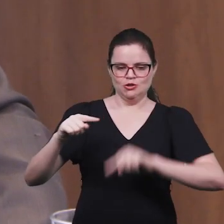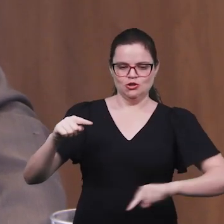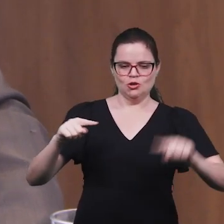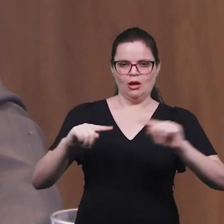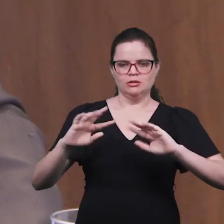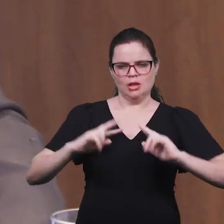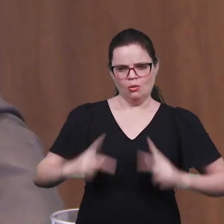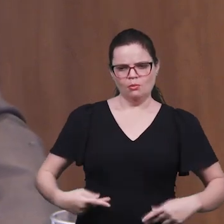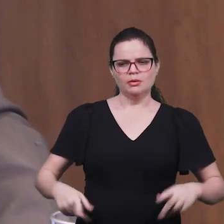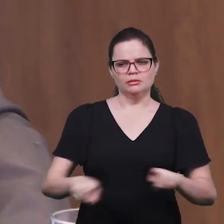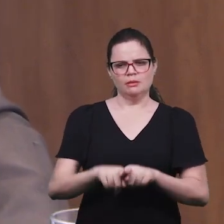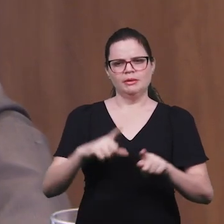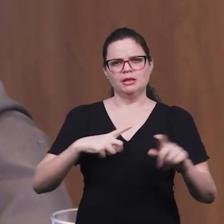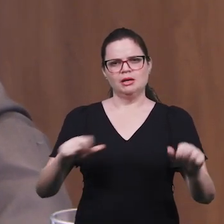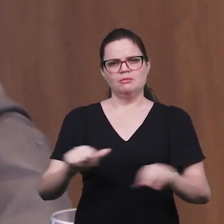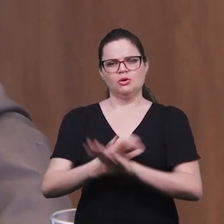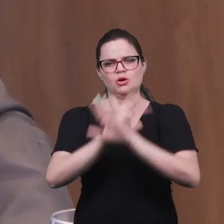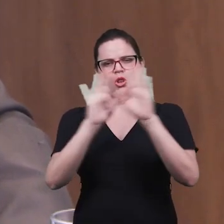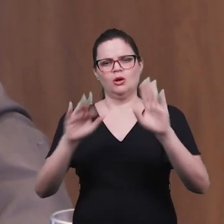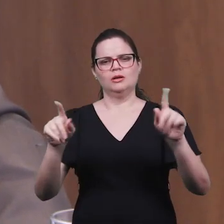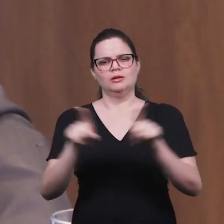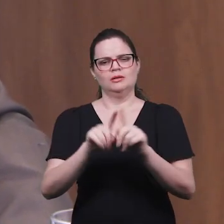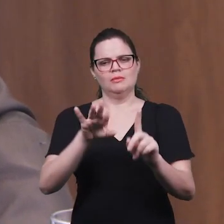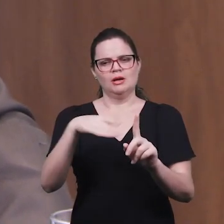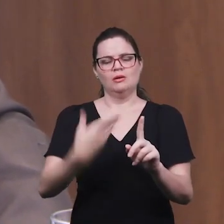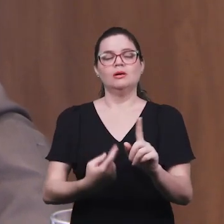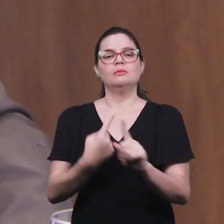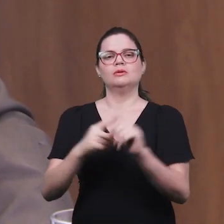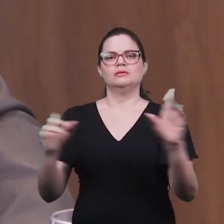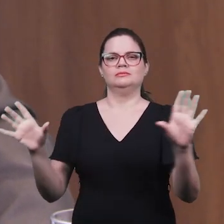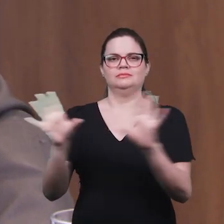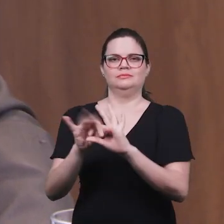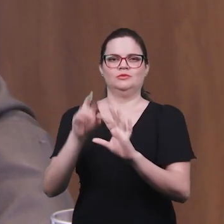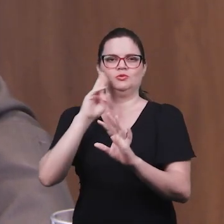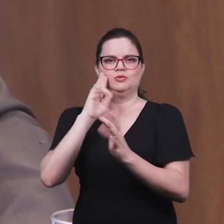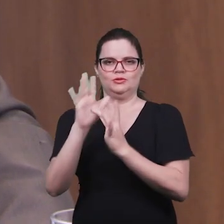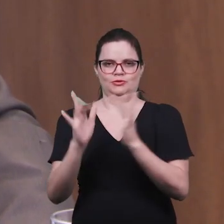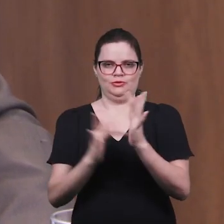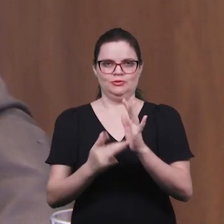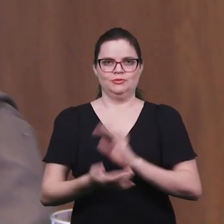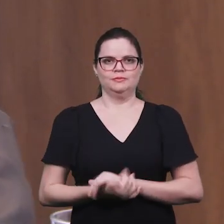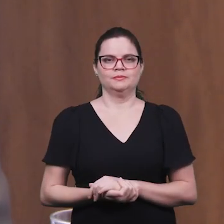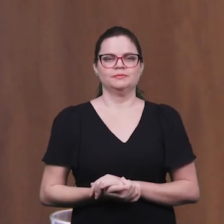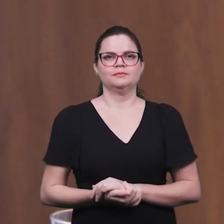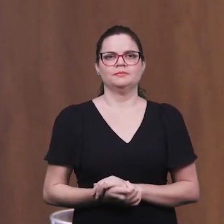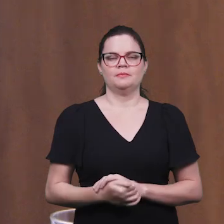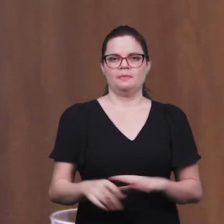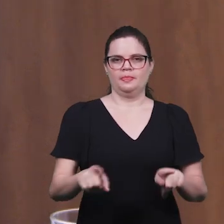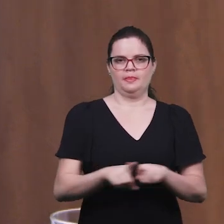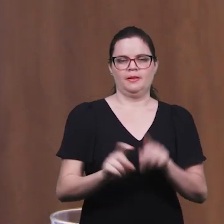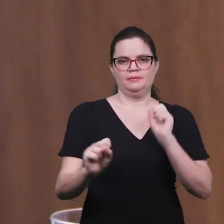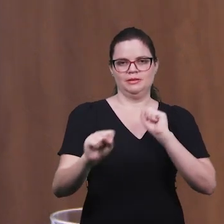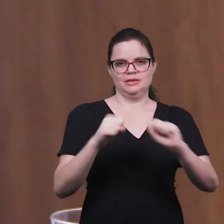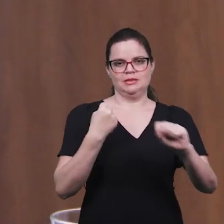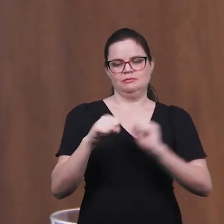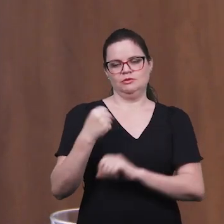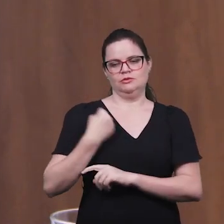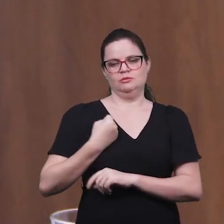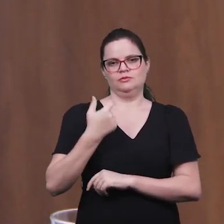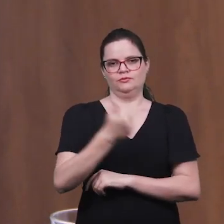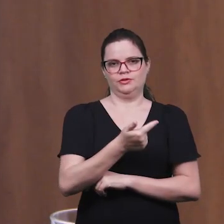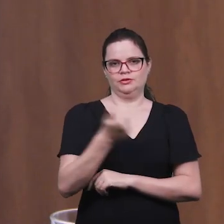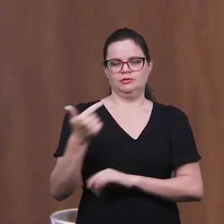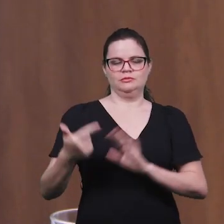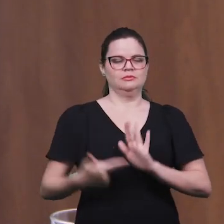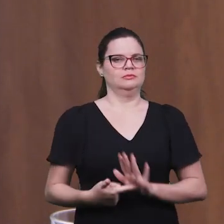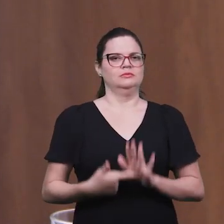honra por causa do nome de Jesus. Isso é maravilhoso para nós. O Salmo 22